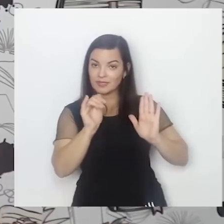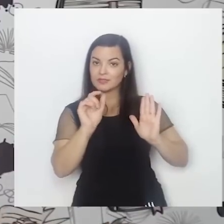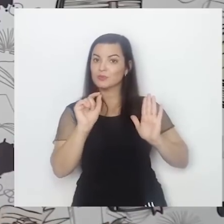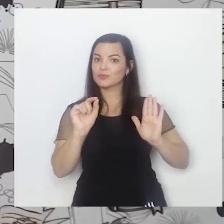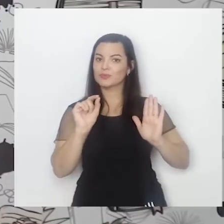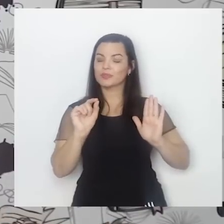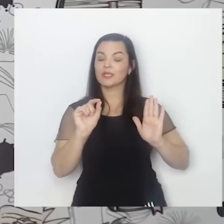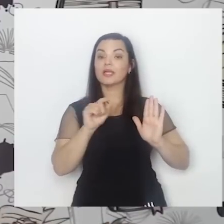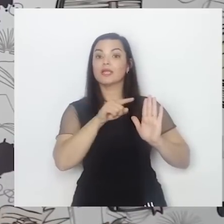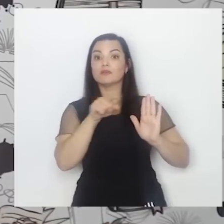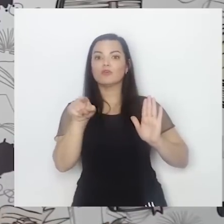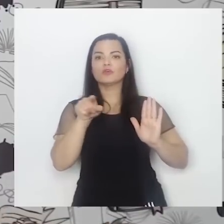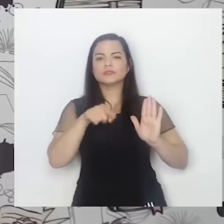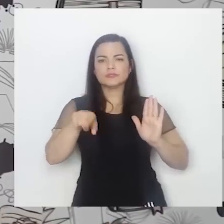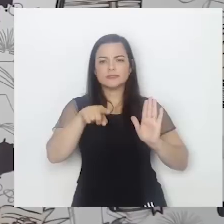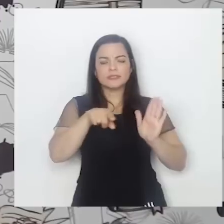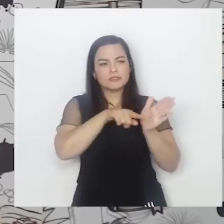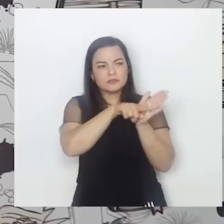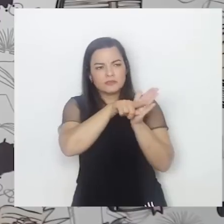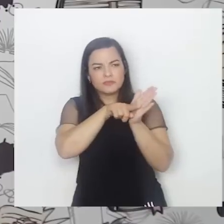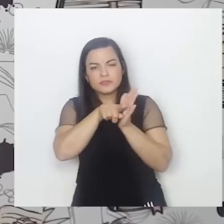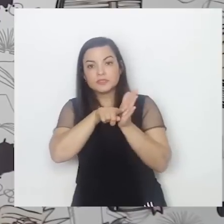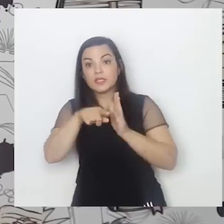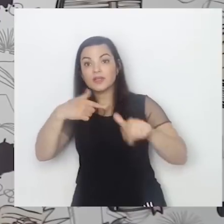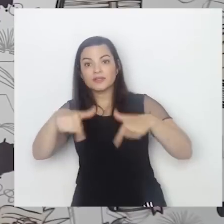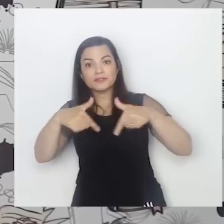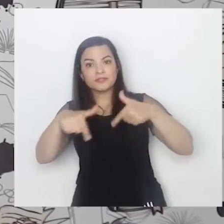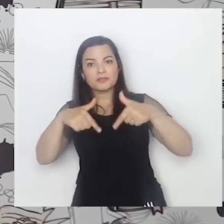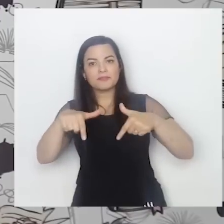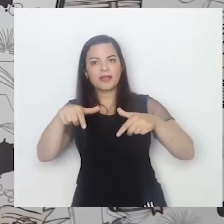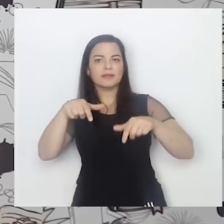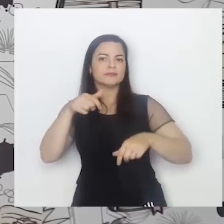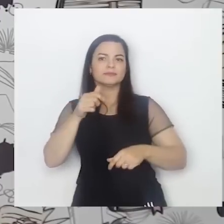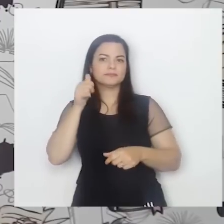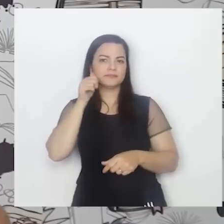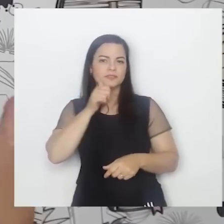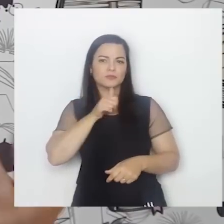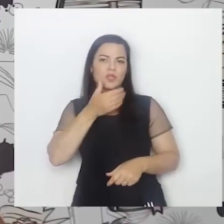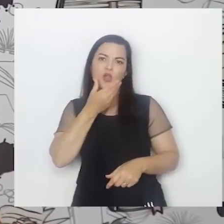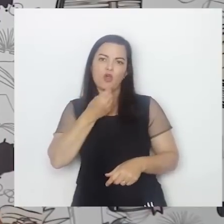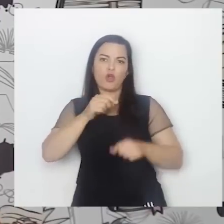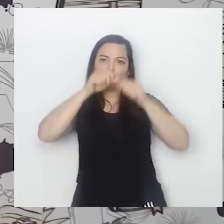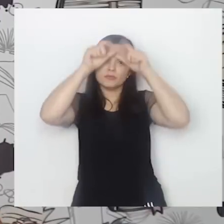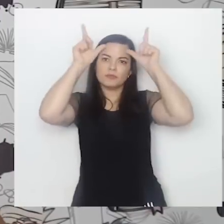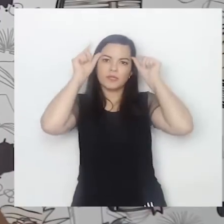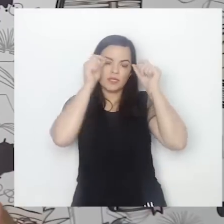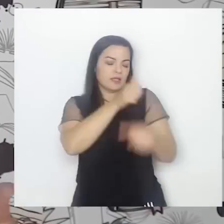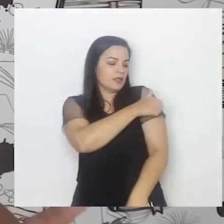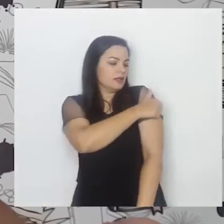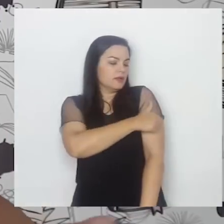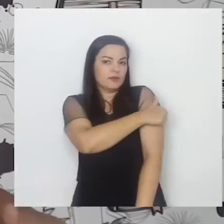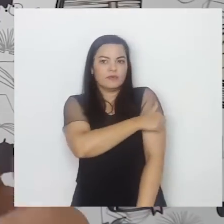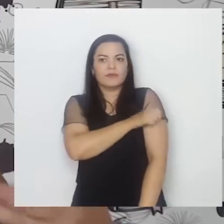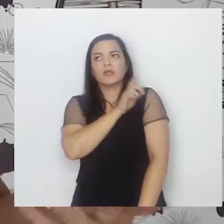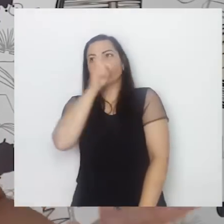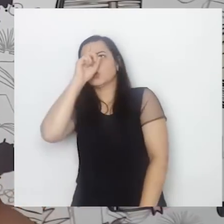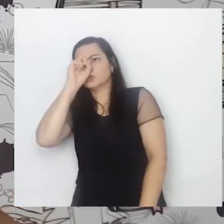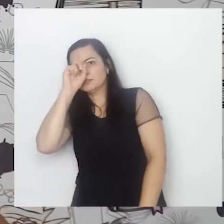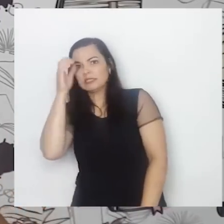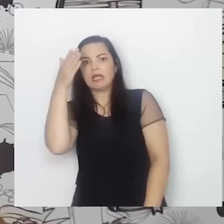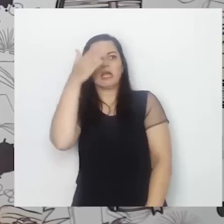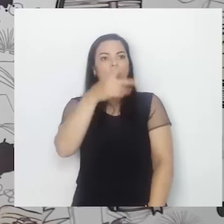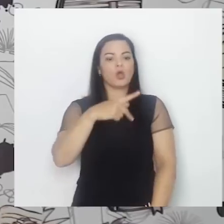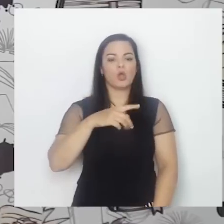investigarem aí o trabalho das enfermeiras nos hospitais e nos postos de saúde e outros locais, né, onde nós temos clínicas,